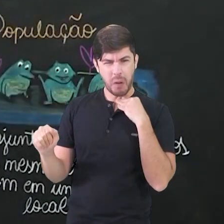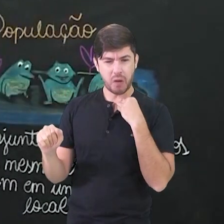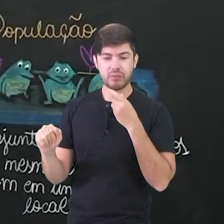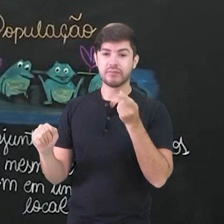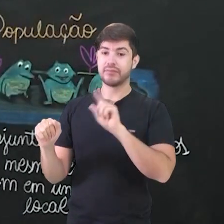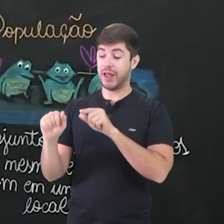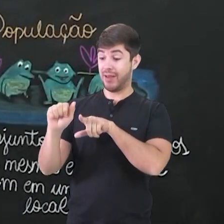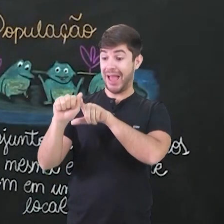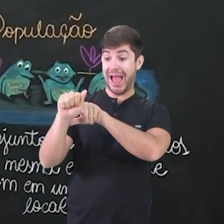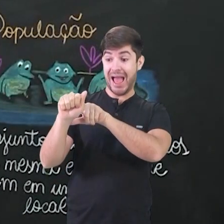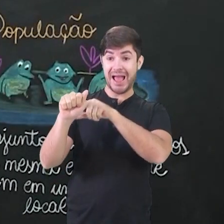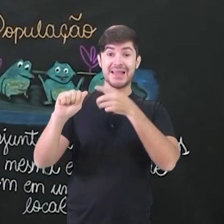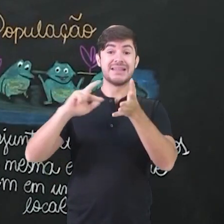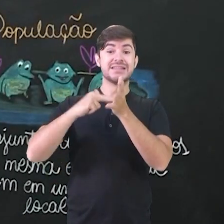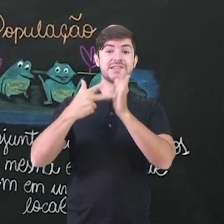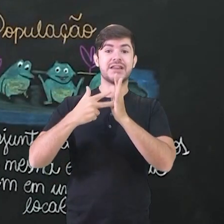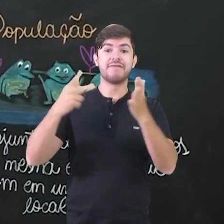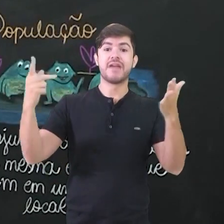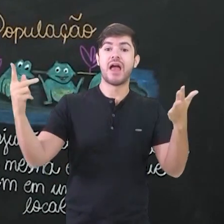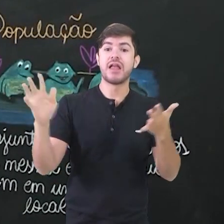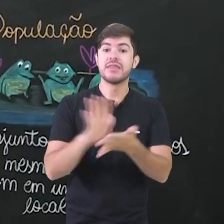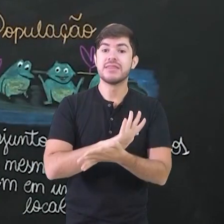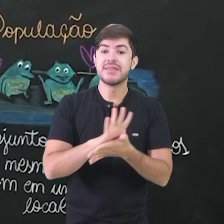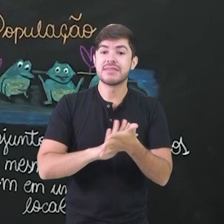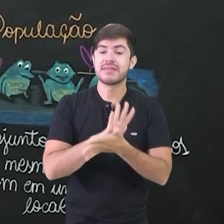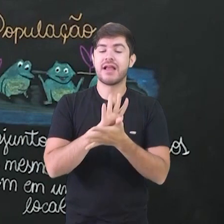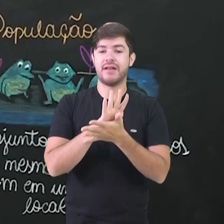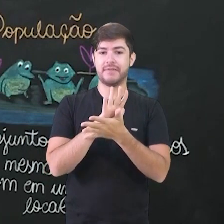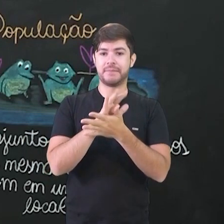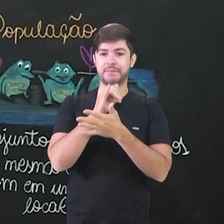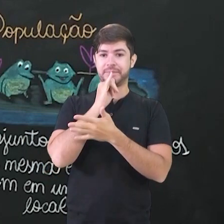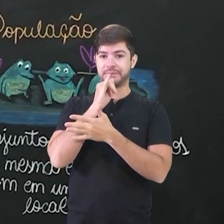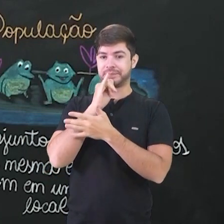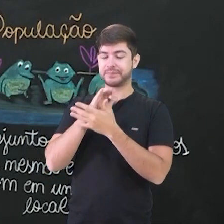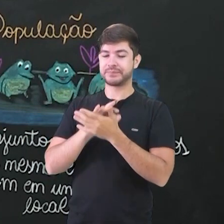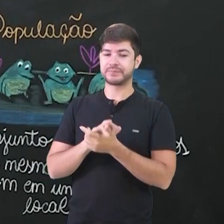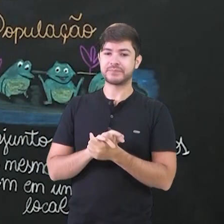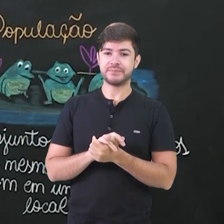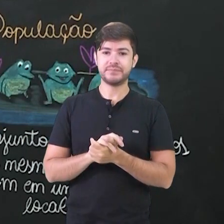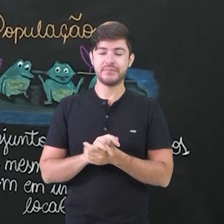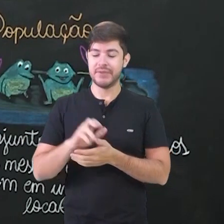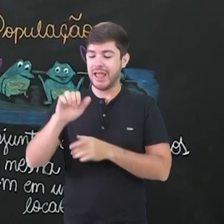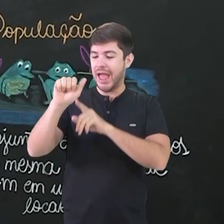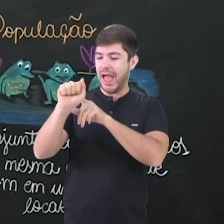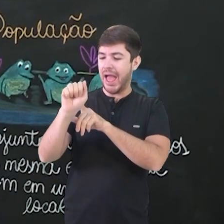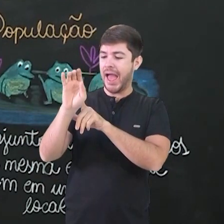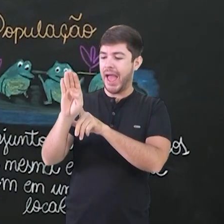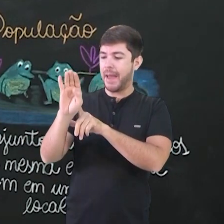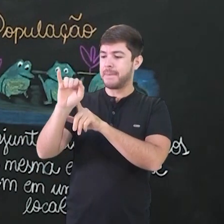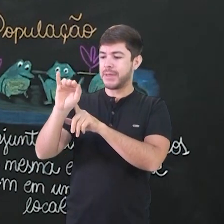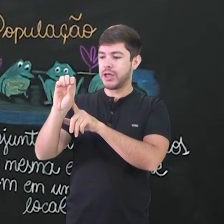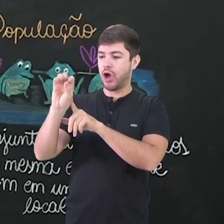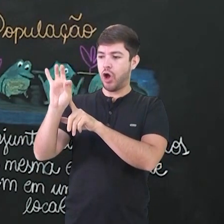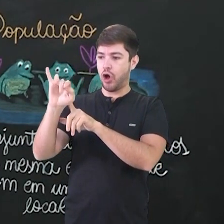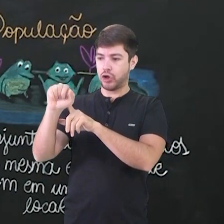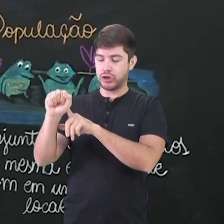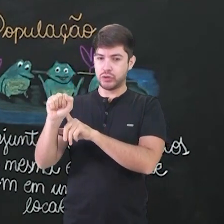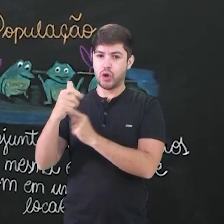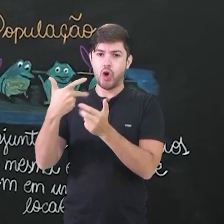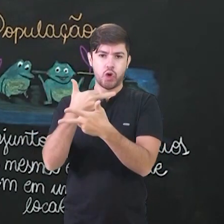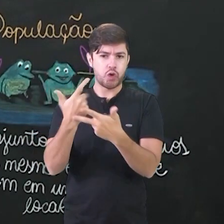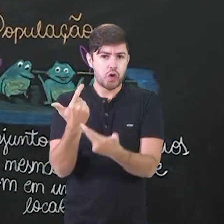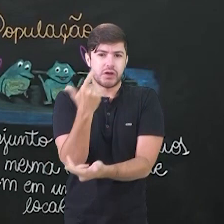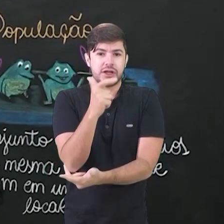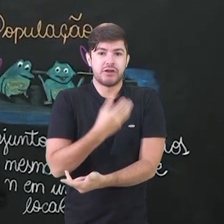A, prefixo de negação. Se bio é vida e o a é prefixo de negação, abióticos são aqueles que não são